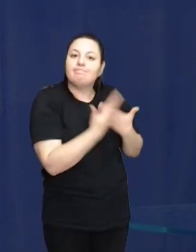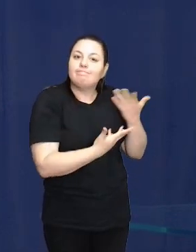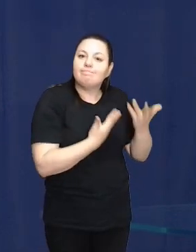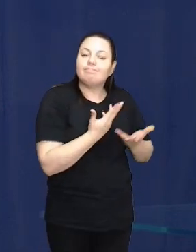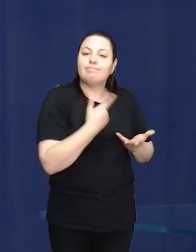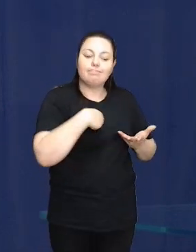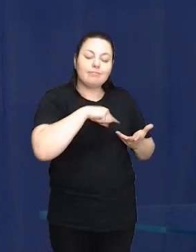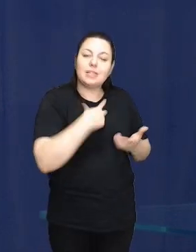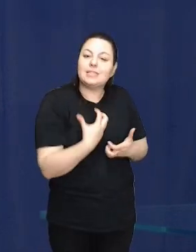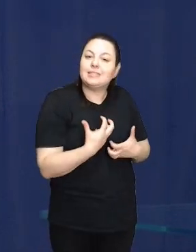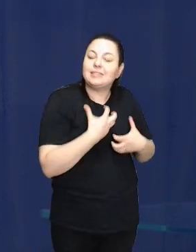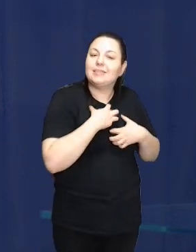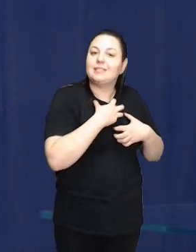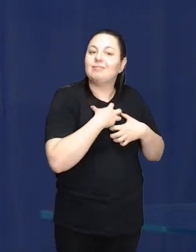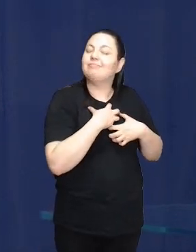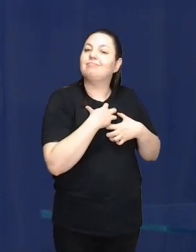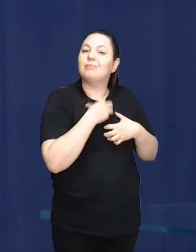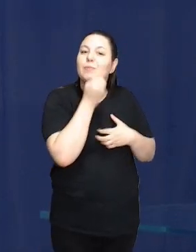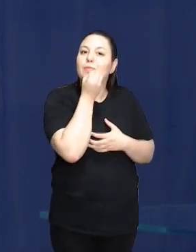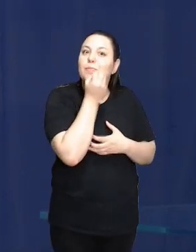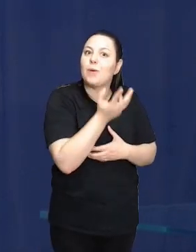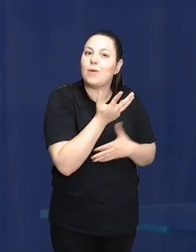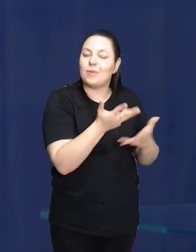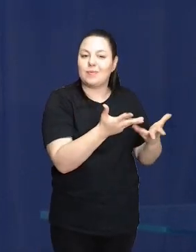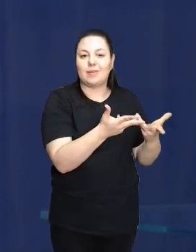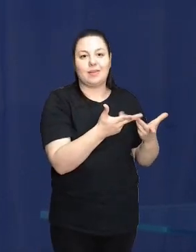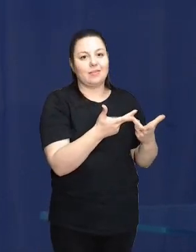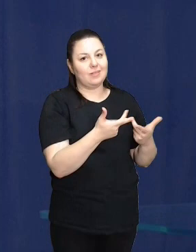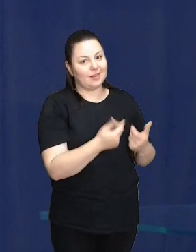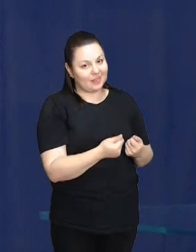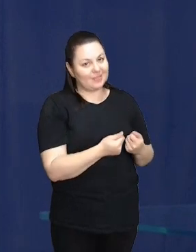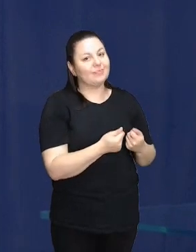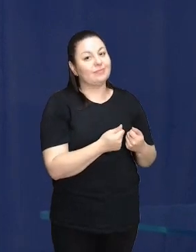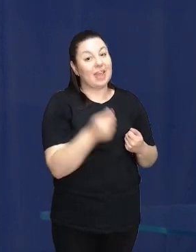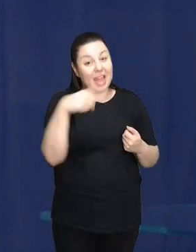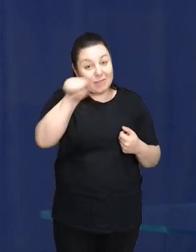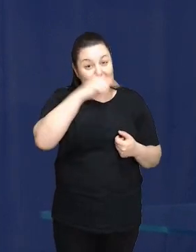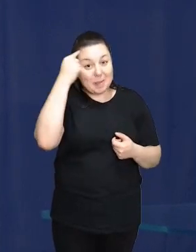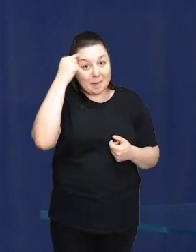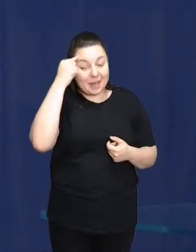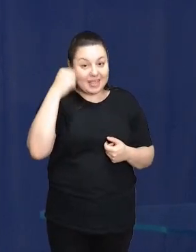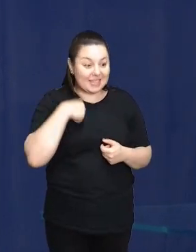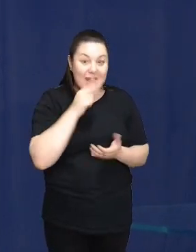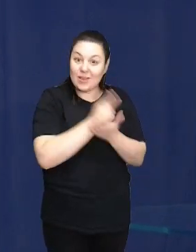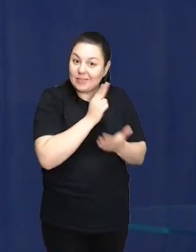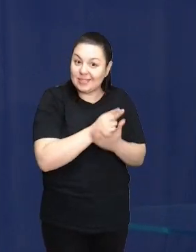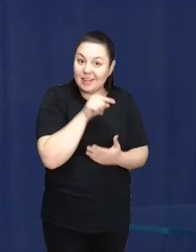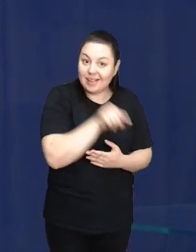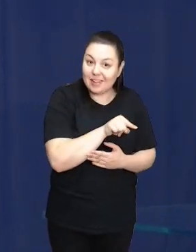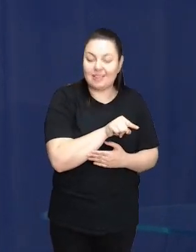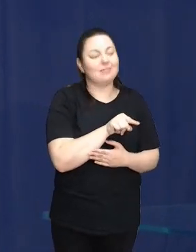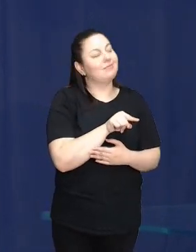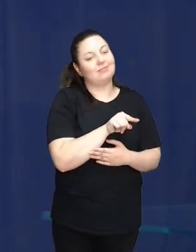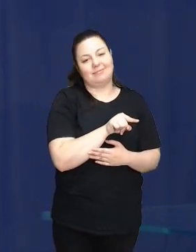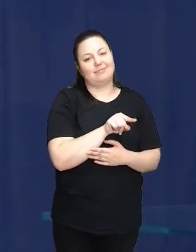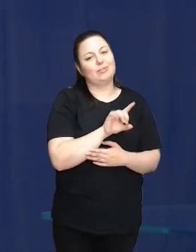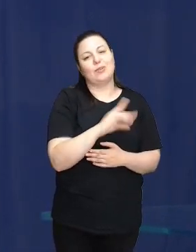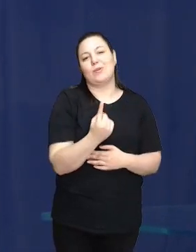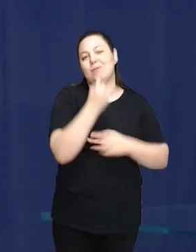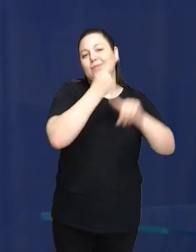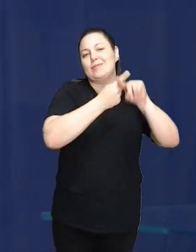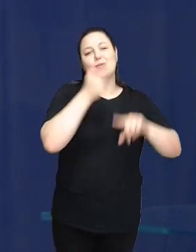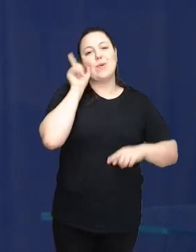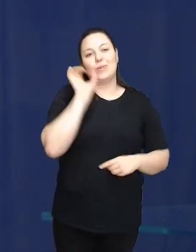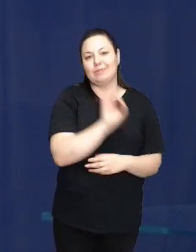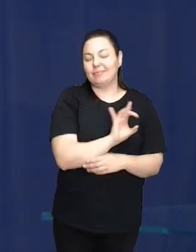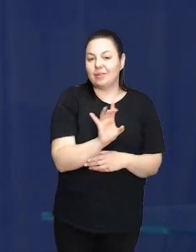grande que foi maravilhoso. Agora eu estou falando aqui, vocês vão achar que eu sou essa pessoa. Não sou, foi ontem, tá? Eu acho muito difícil. Mas eu